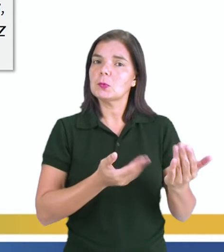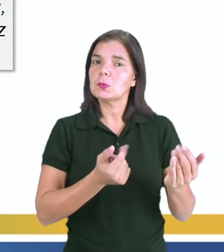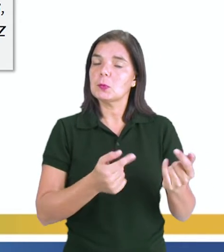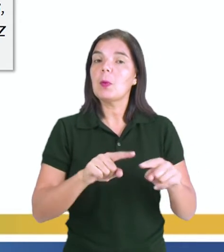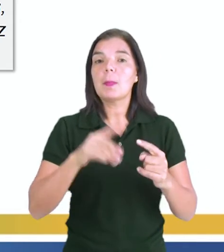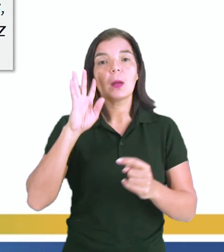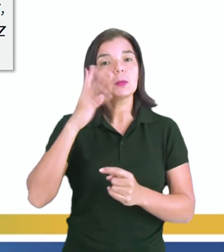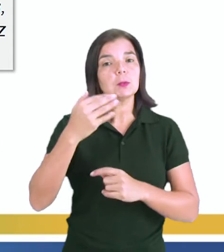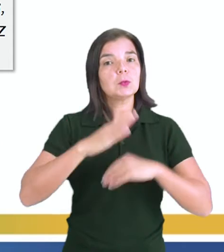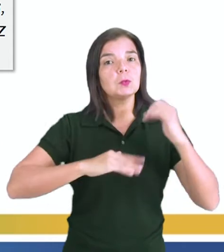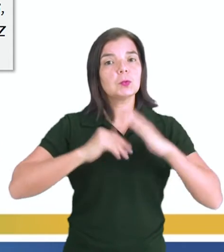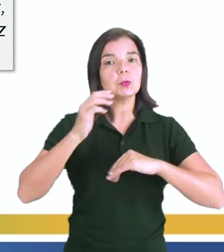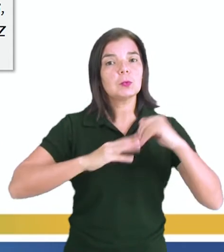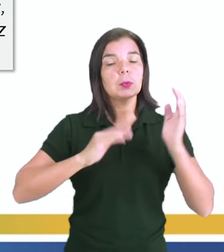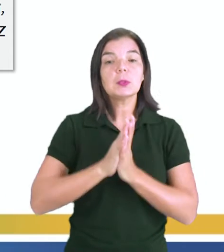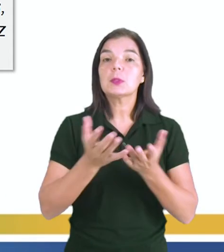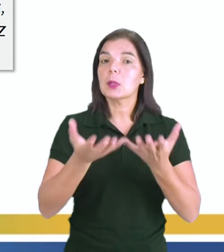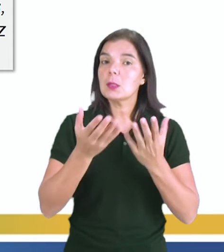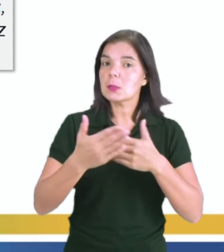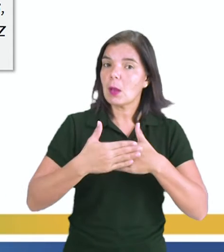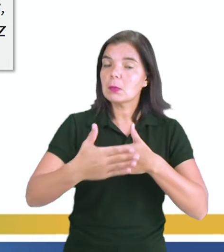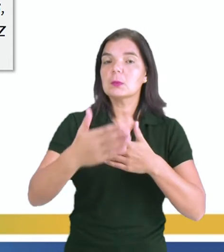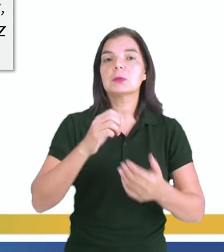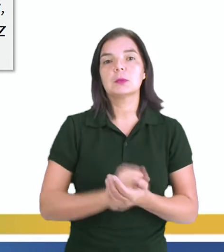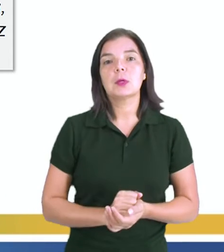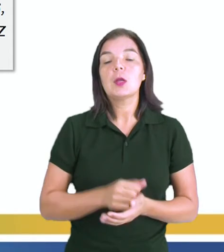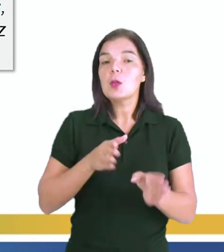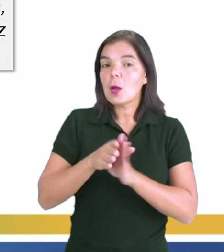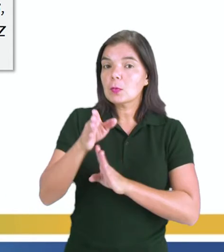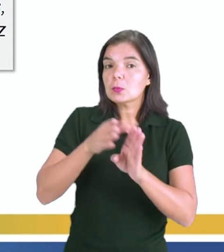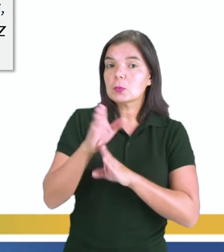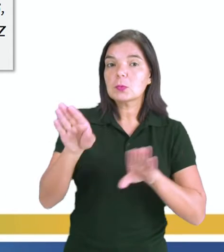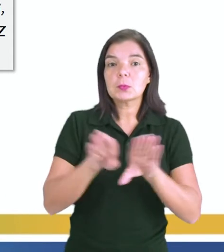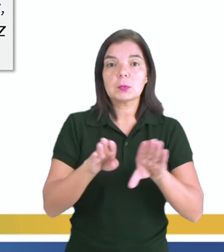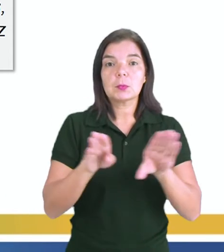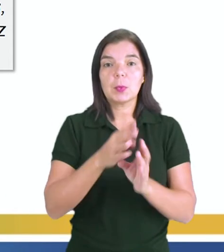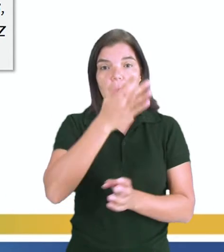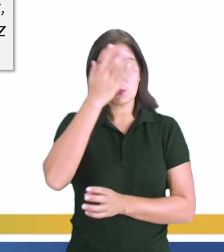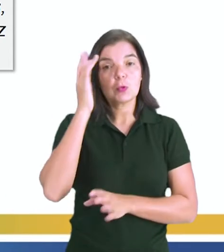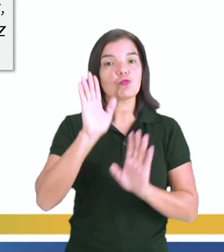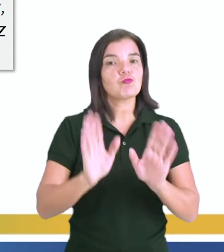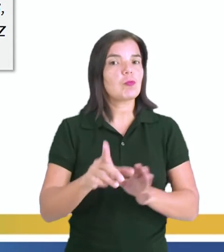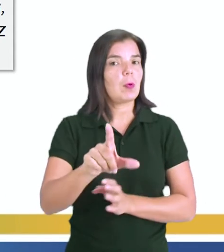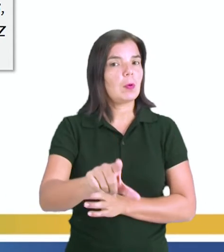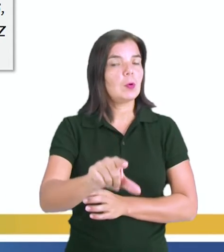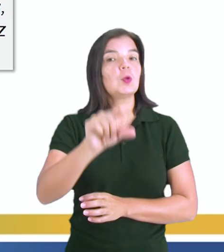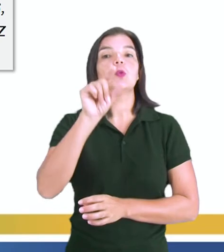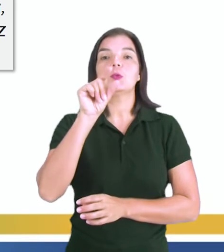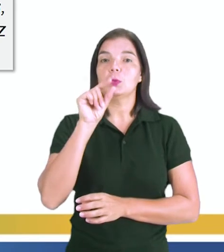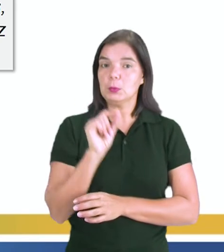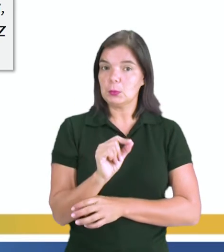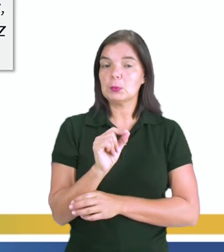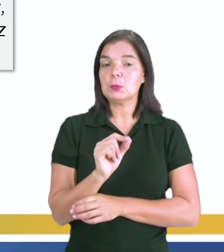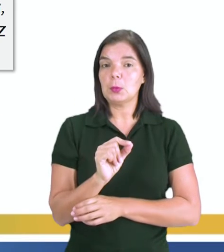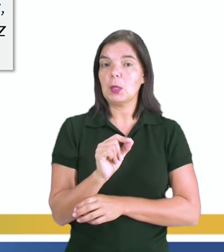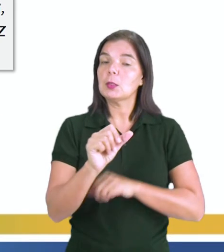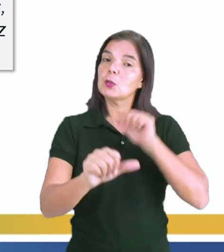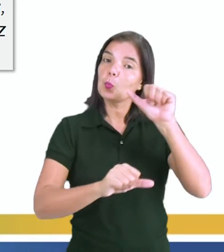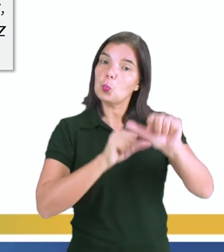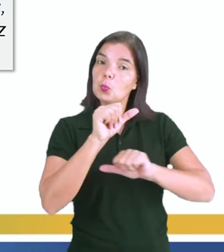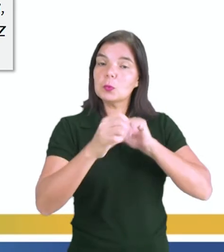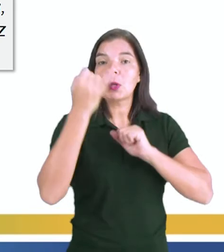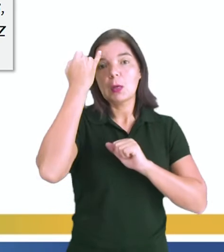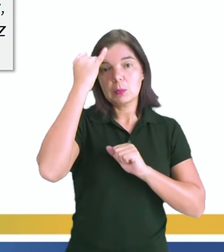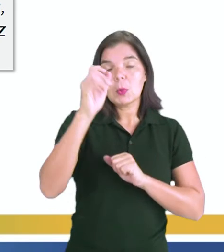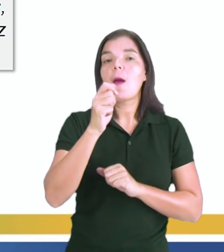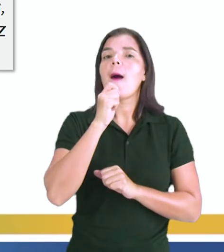para decidirem a profissão que eles querem seguir. E aconselha também aqueles que já escolheram que mudar de